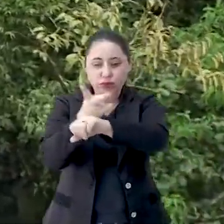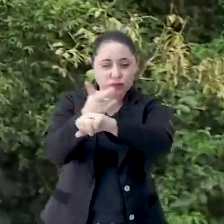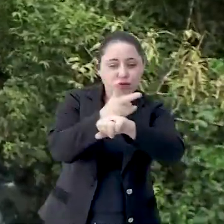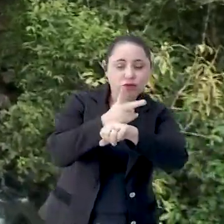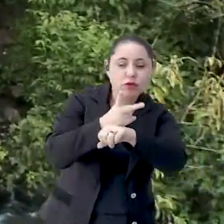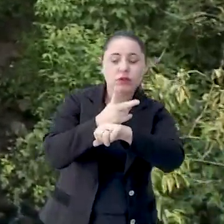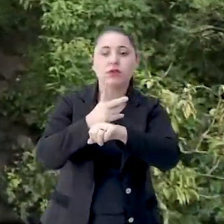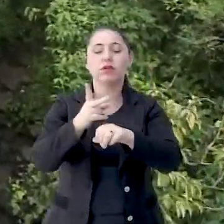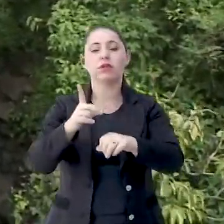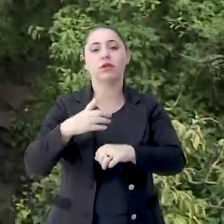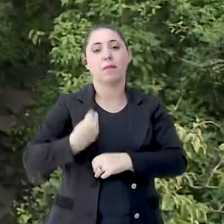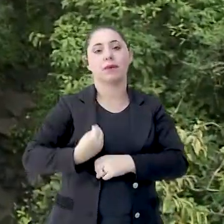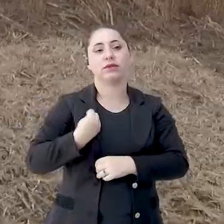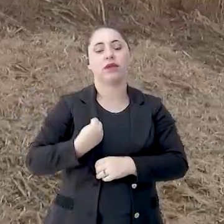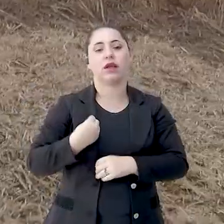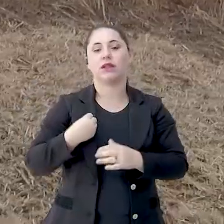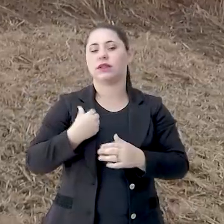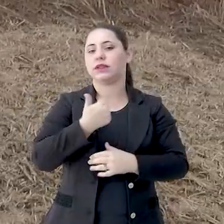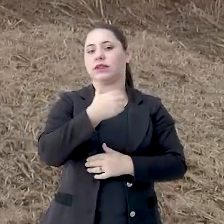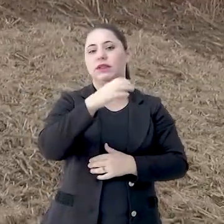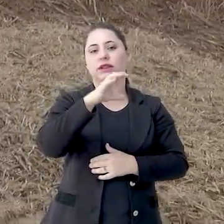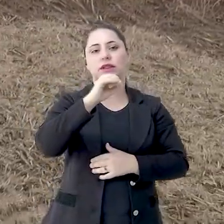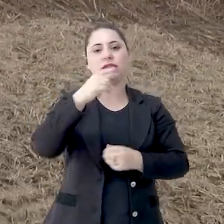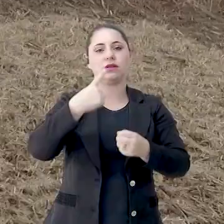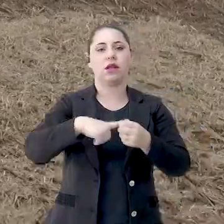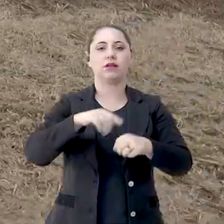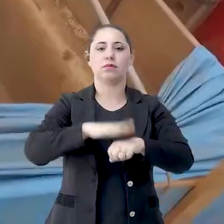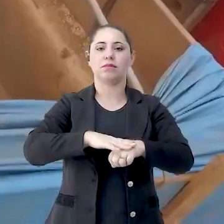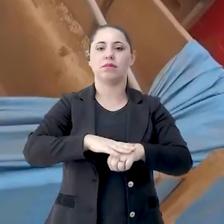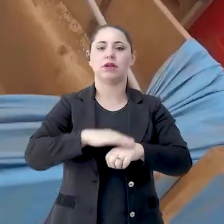polo regional turístico. A produção de grãos